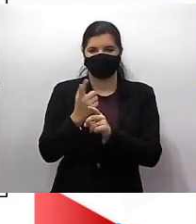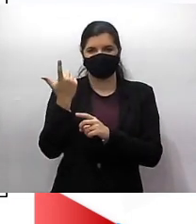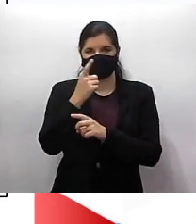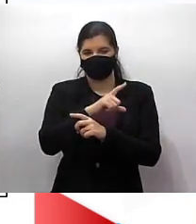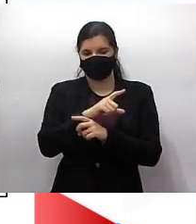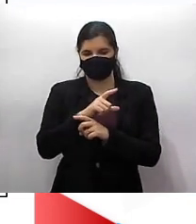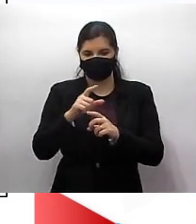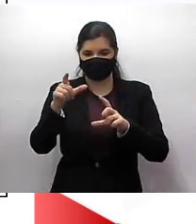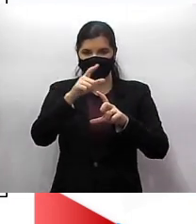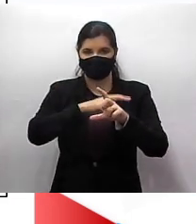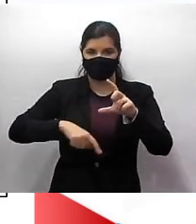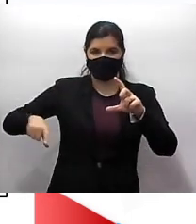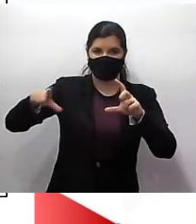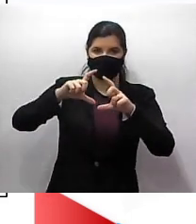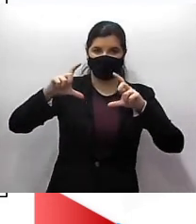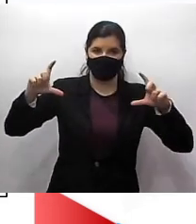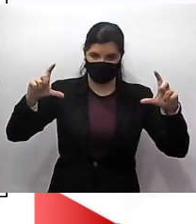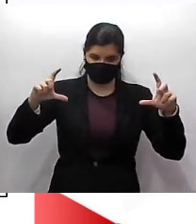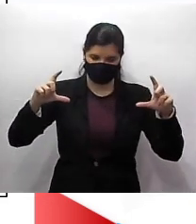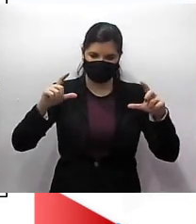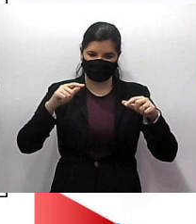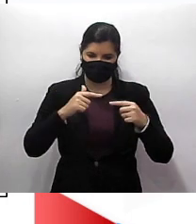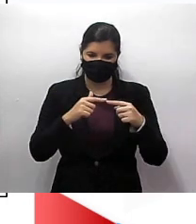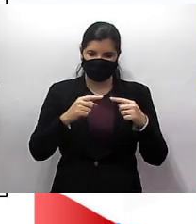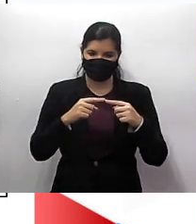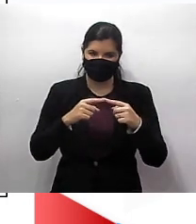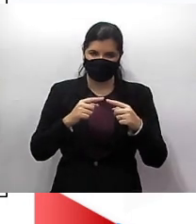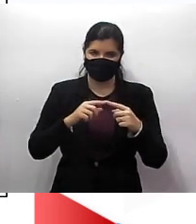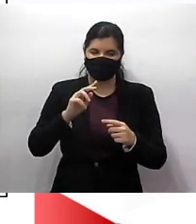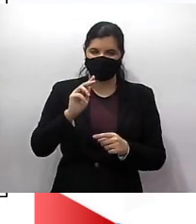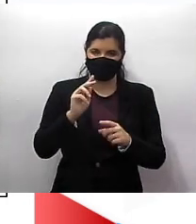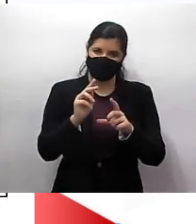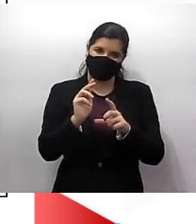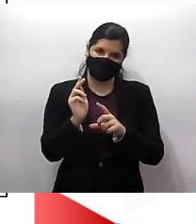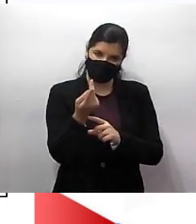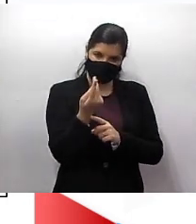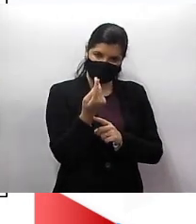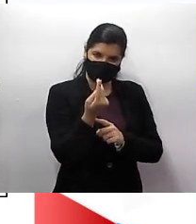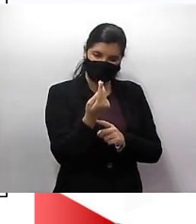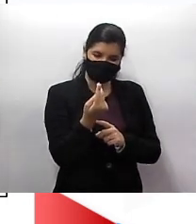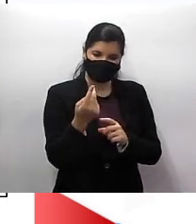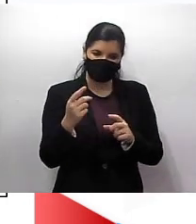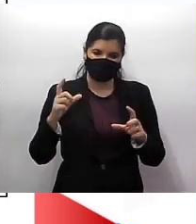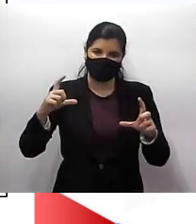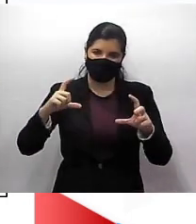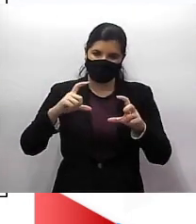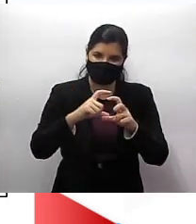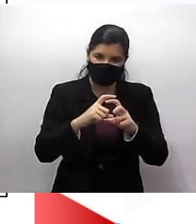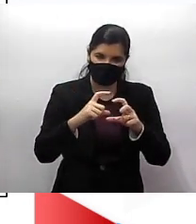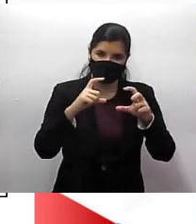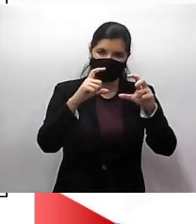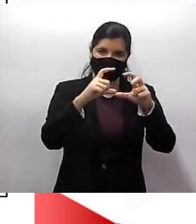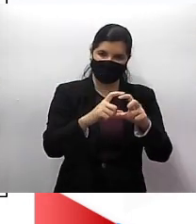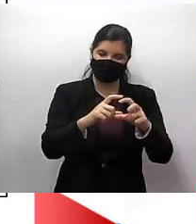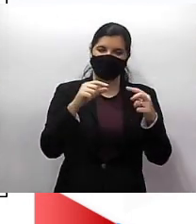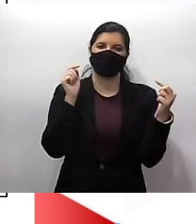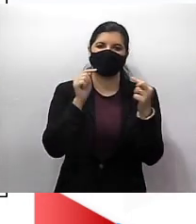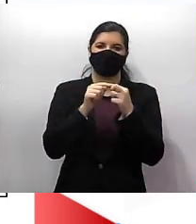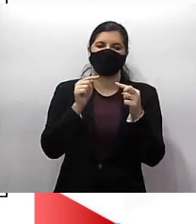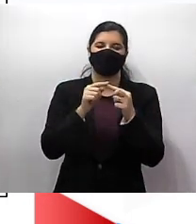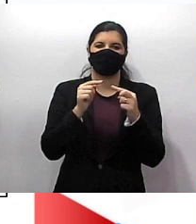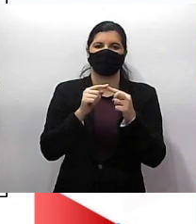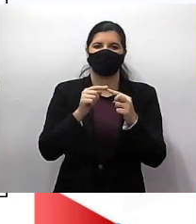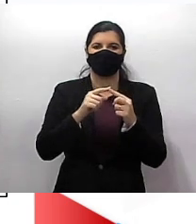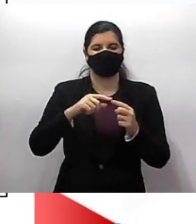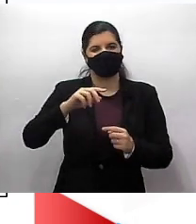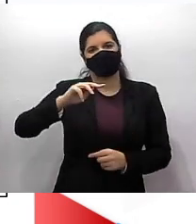círculo maior que vocês estão vendo aí é o relativo à hipotenusa. E os dois outros círculos são relativos